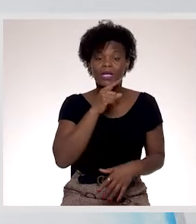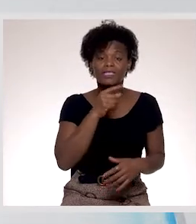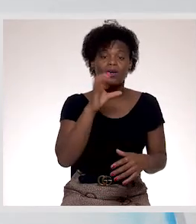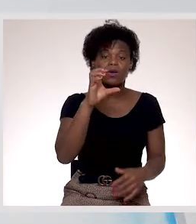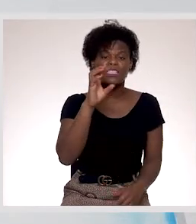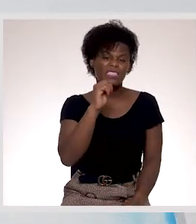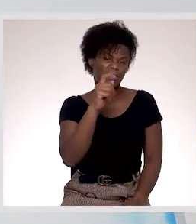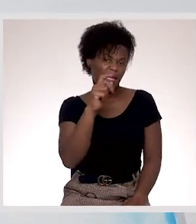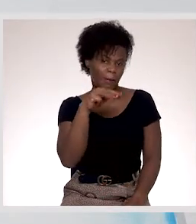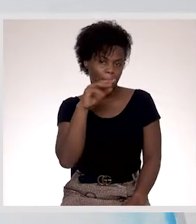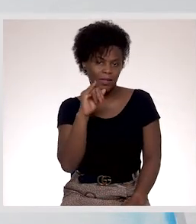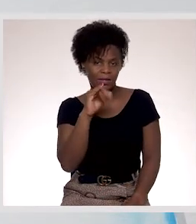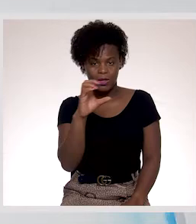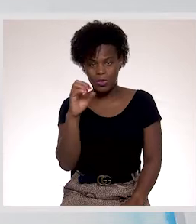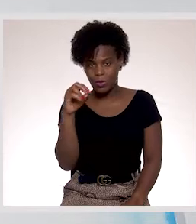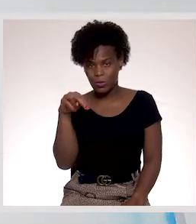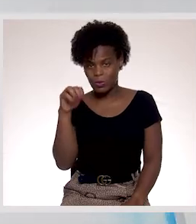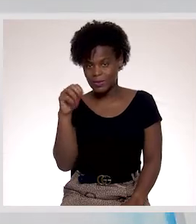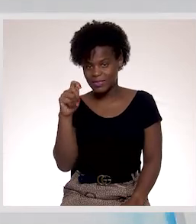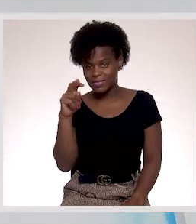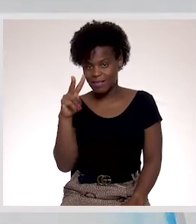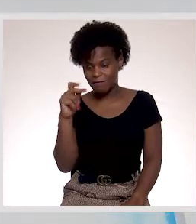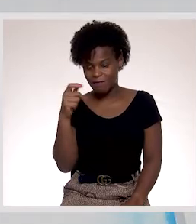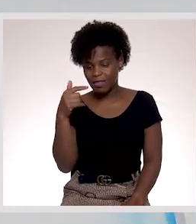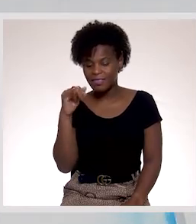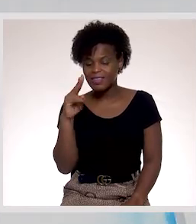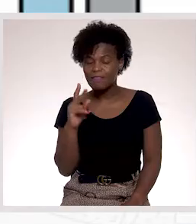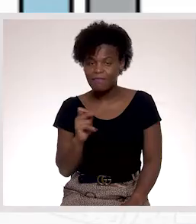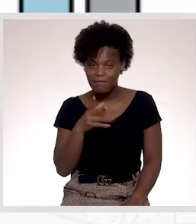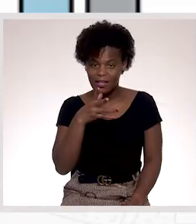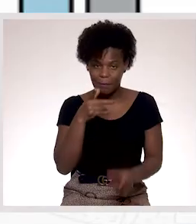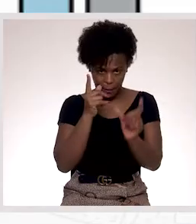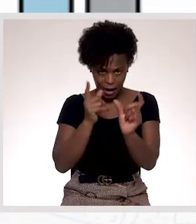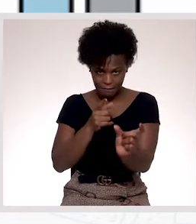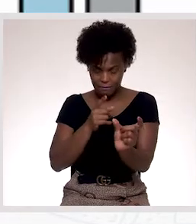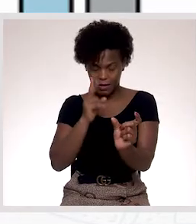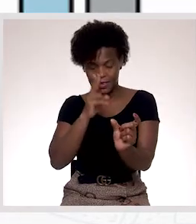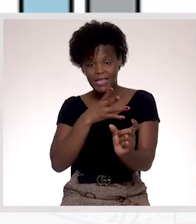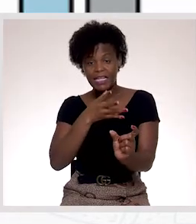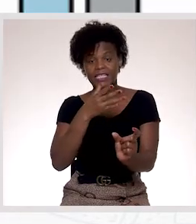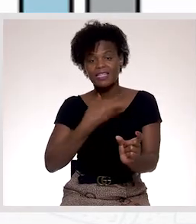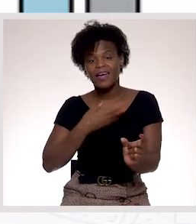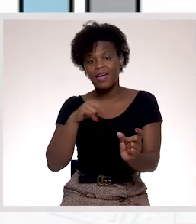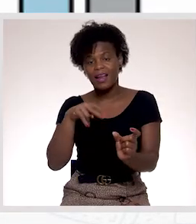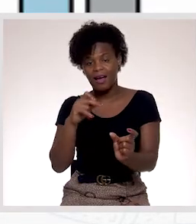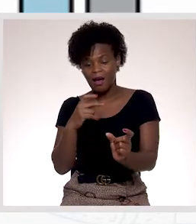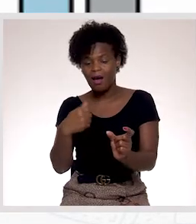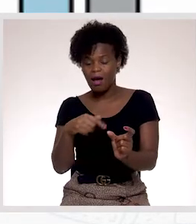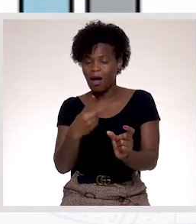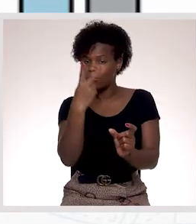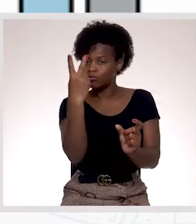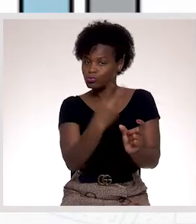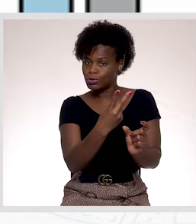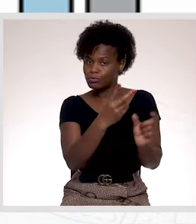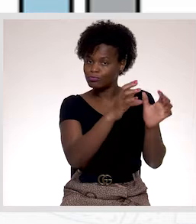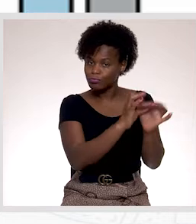hipótese semi-conservativa. Neste caso, esta hipótese diz-nos o seguinte, que o DNA é constituído por duas